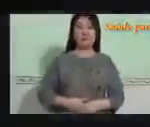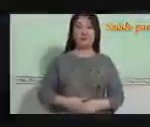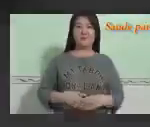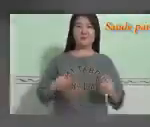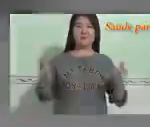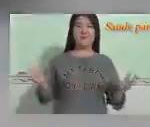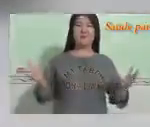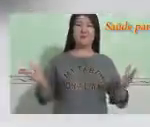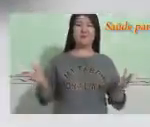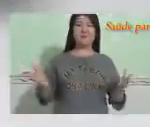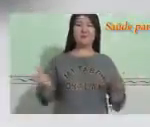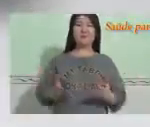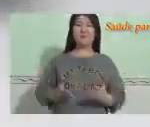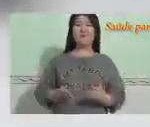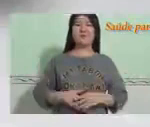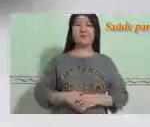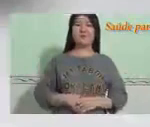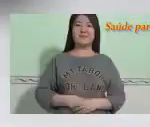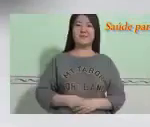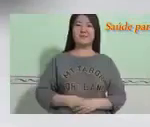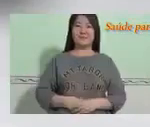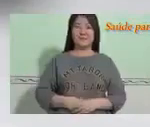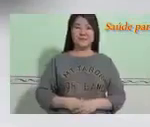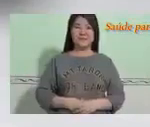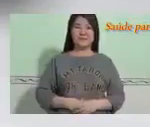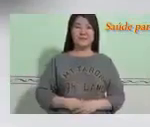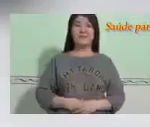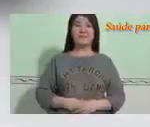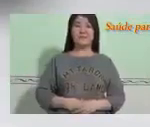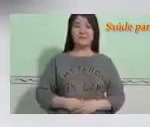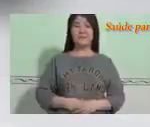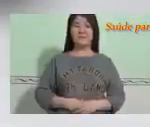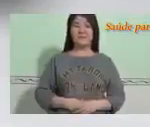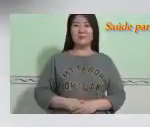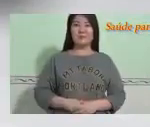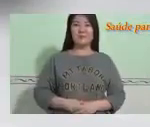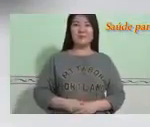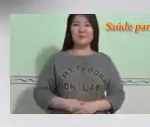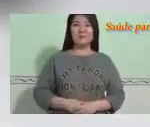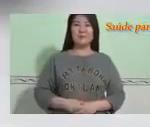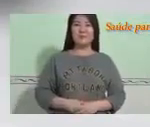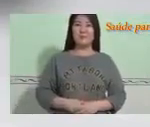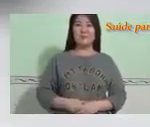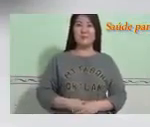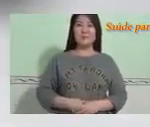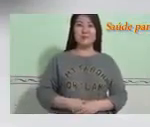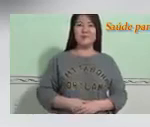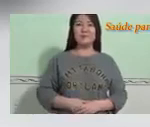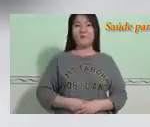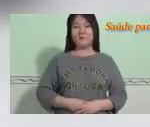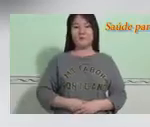todos os dias, de preferência, no mesmo horário, há risco de esquecer de tomar algum comprimido,